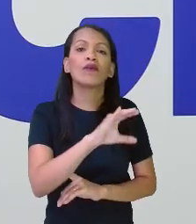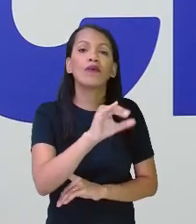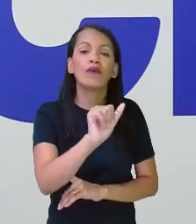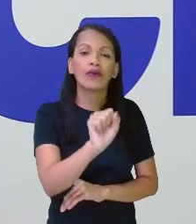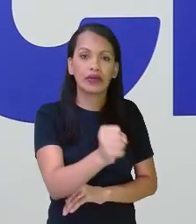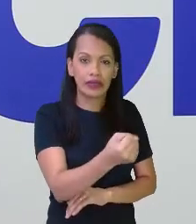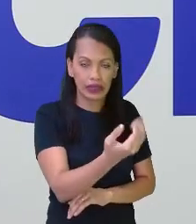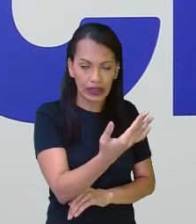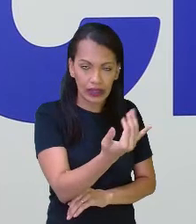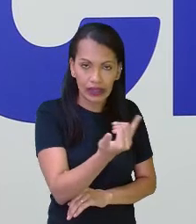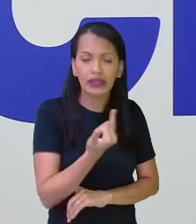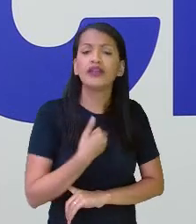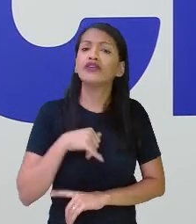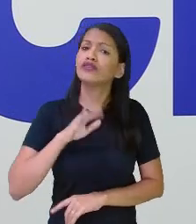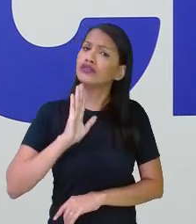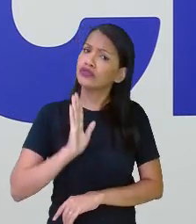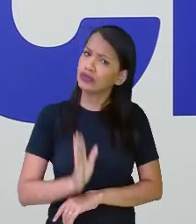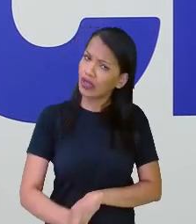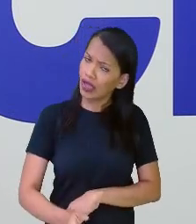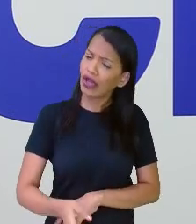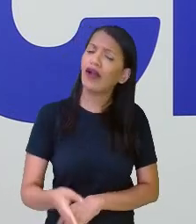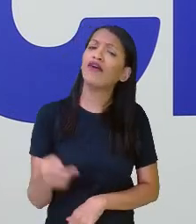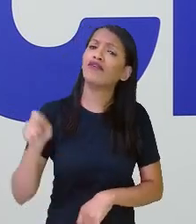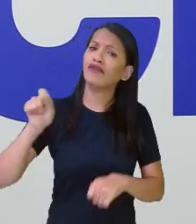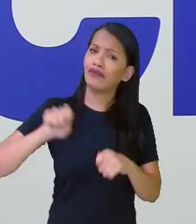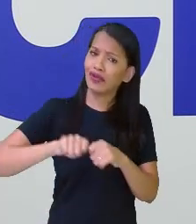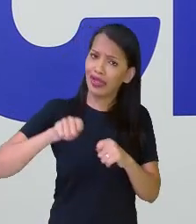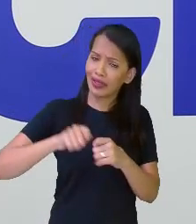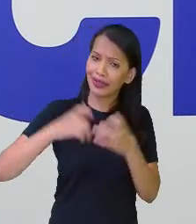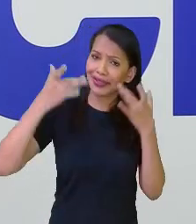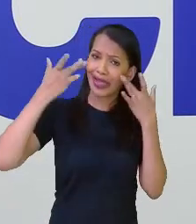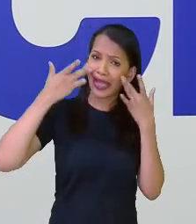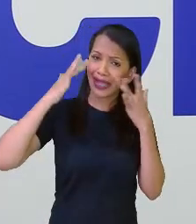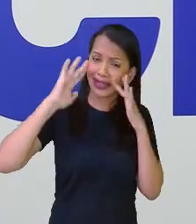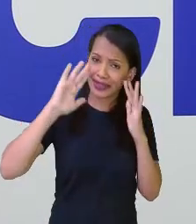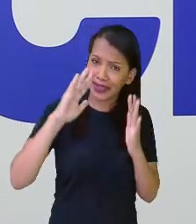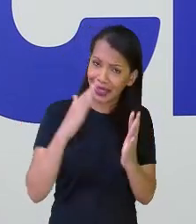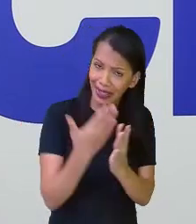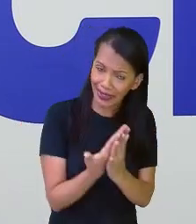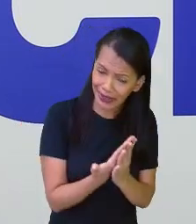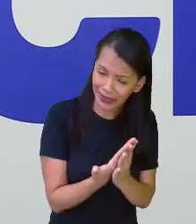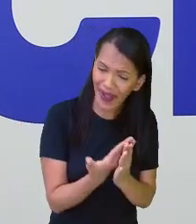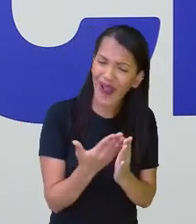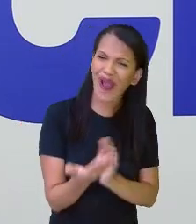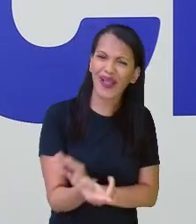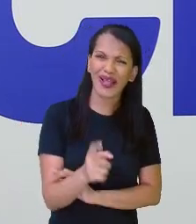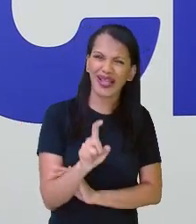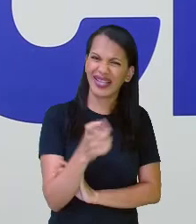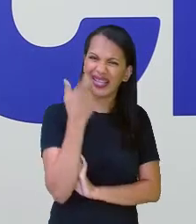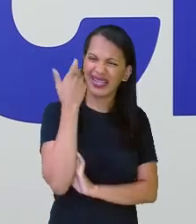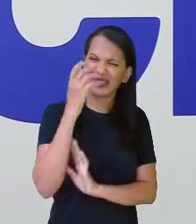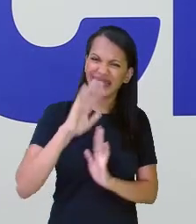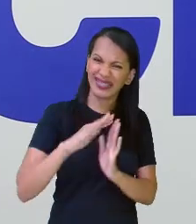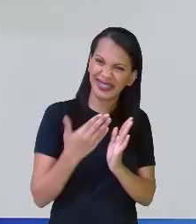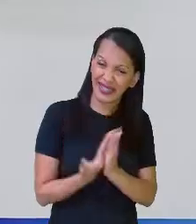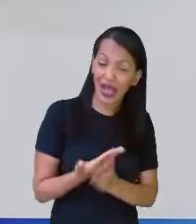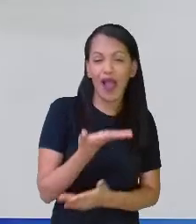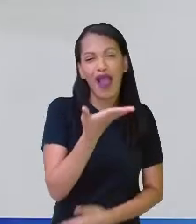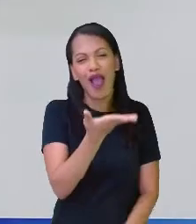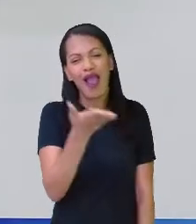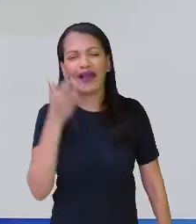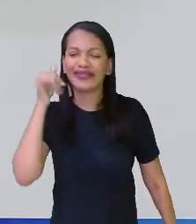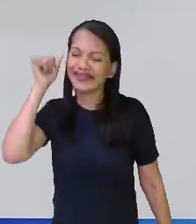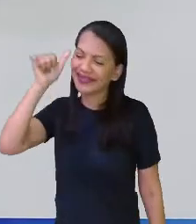já se apresentou no teatro da escola. Que Da antiga arraso! escola dele. Olha aí, o Lucas é ator.